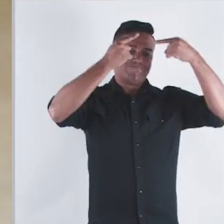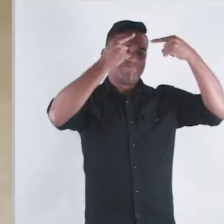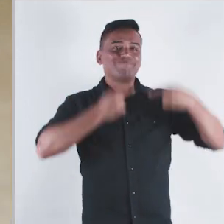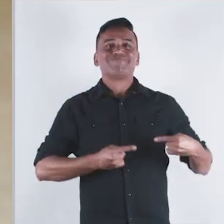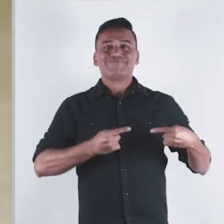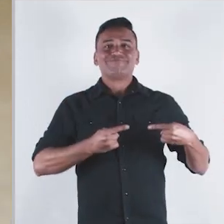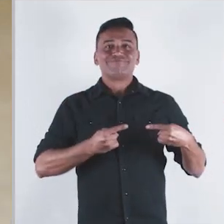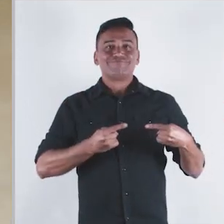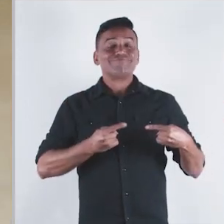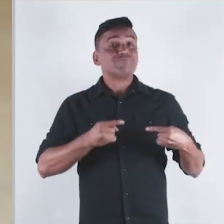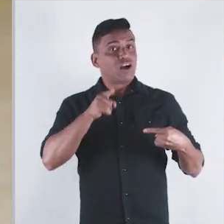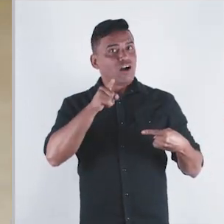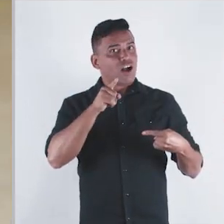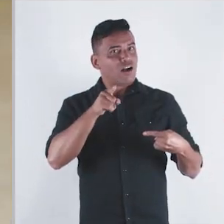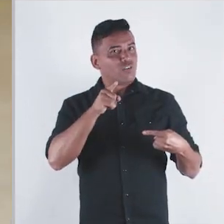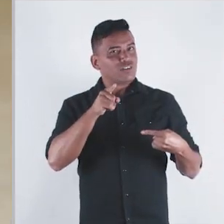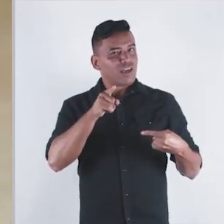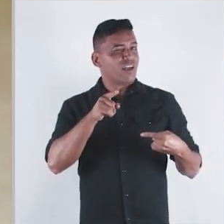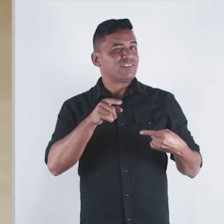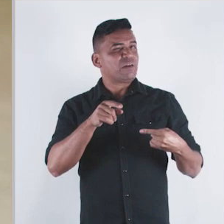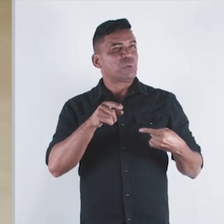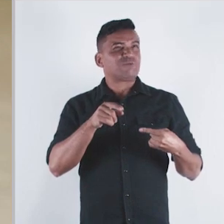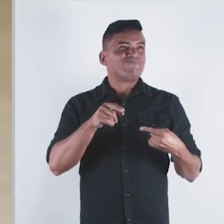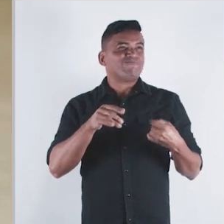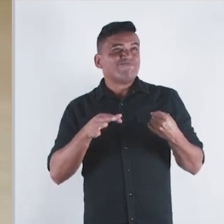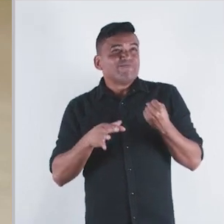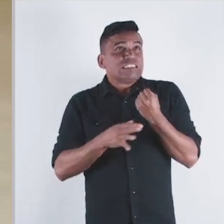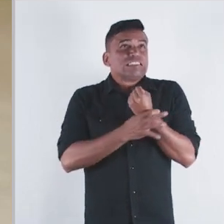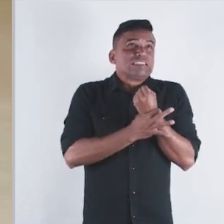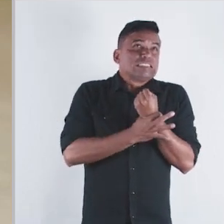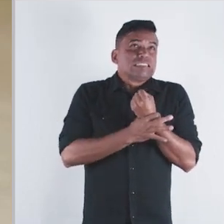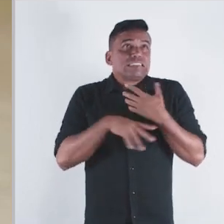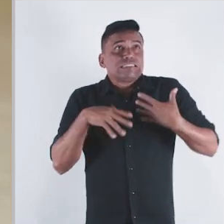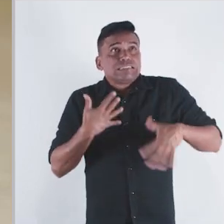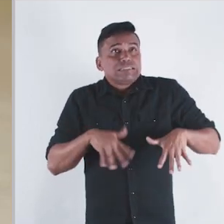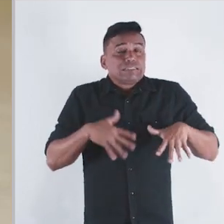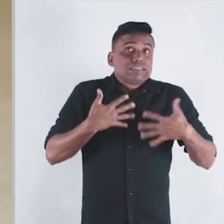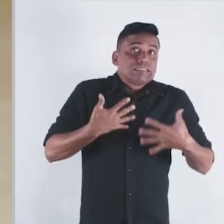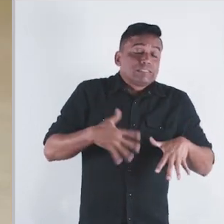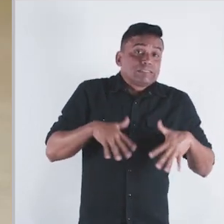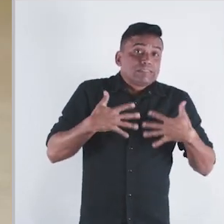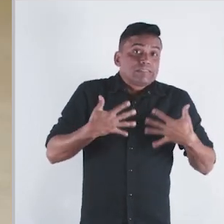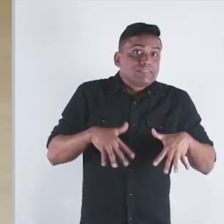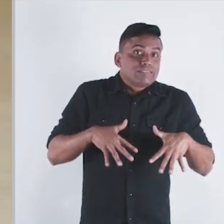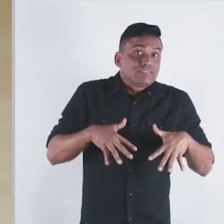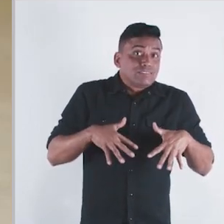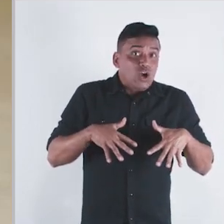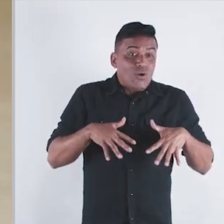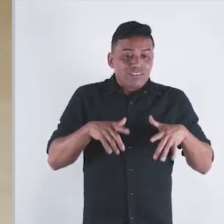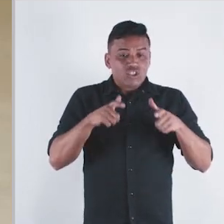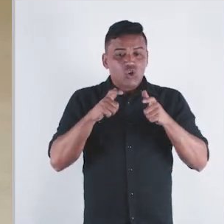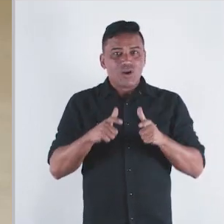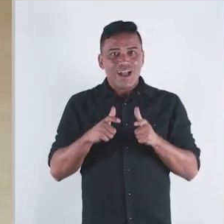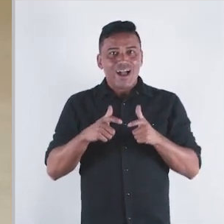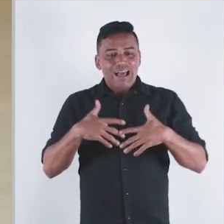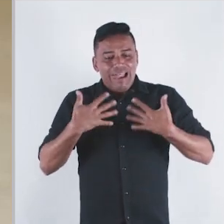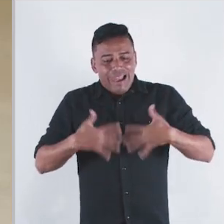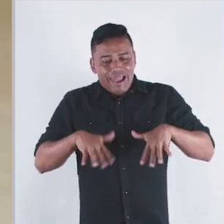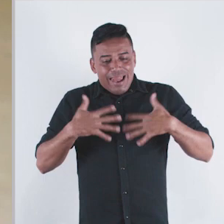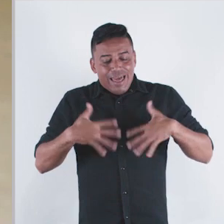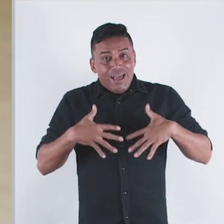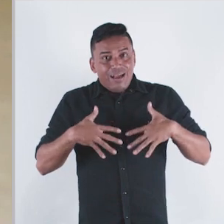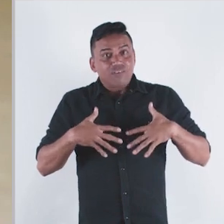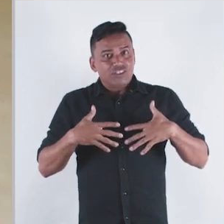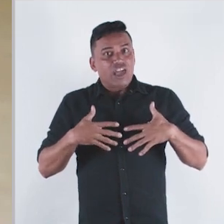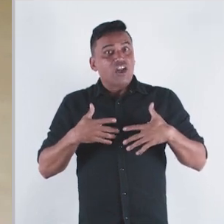vai te colocar numa zona de insegurança. E eu acho que essa zona de insegurança se